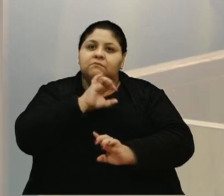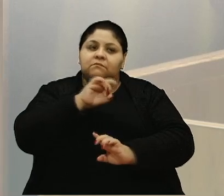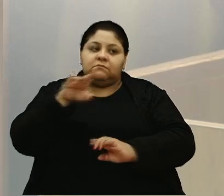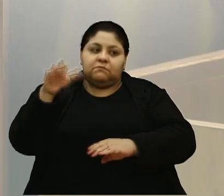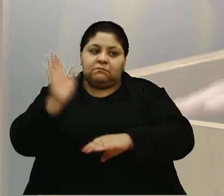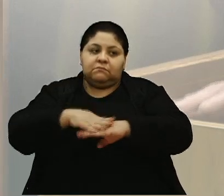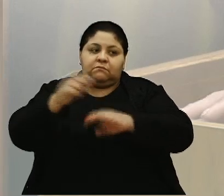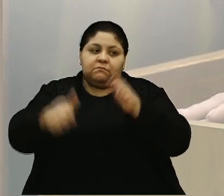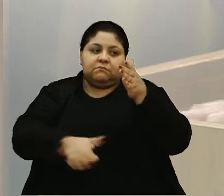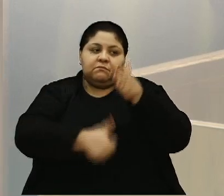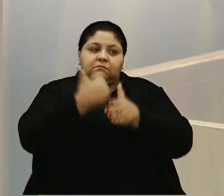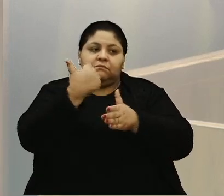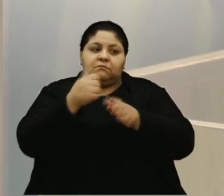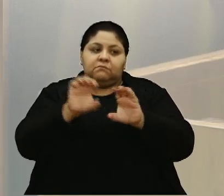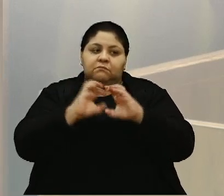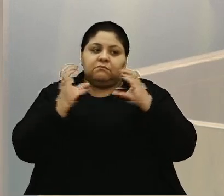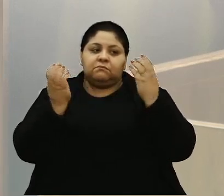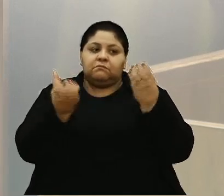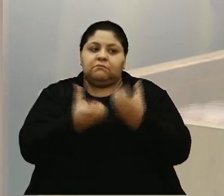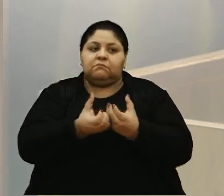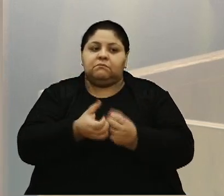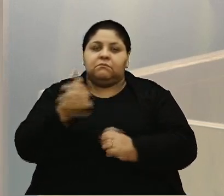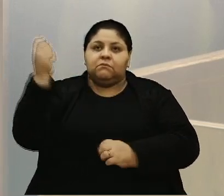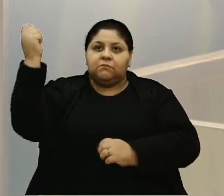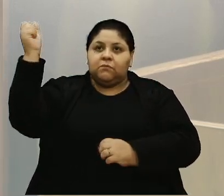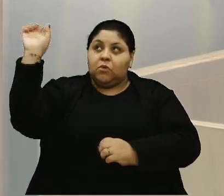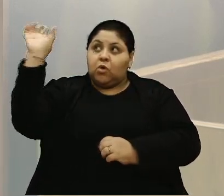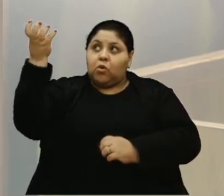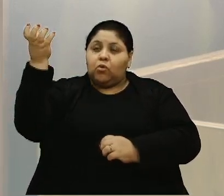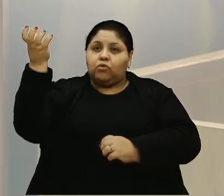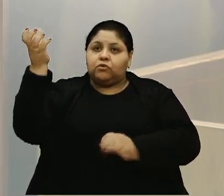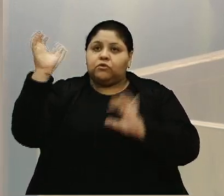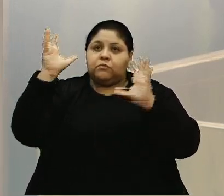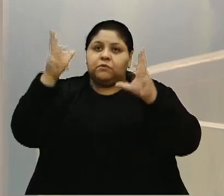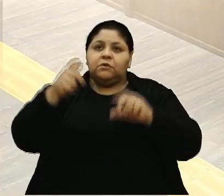mais melhor para a nossa comunidade. Luz para todos. Obrigado, próximo vereador.